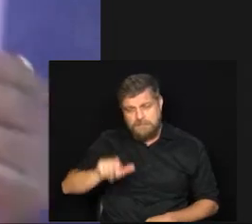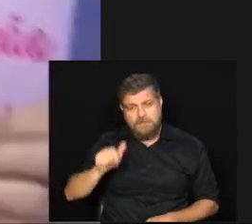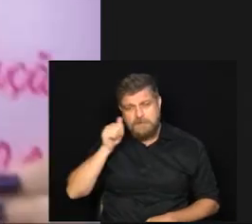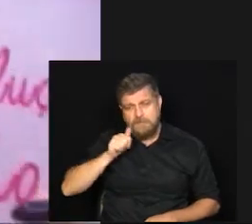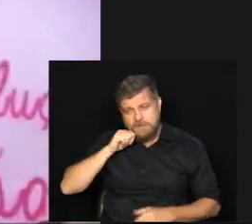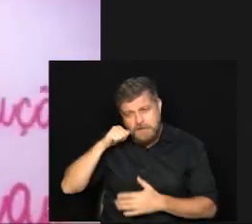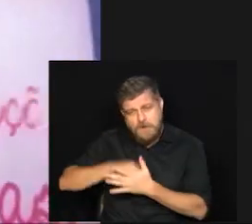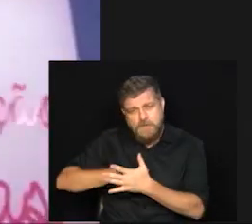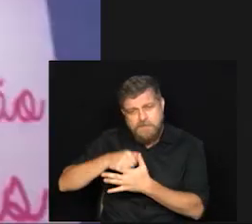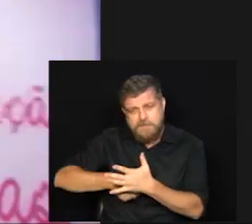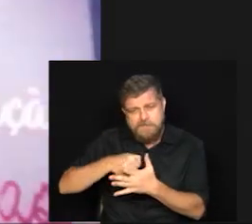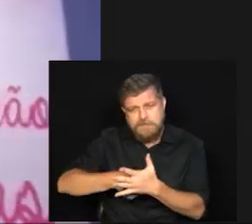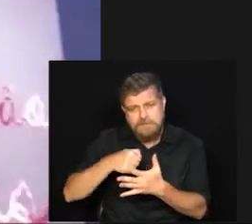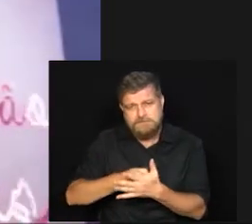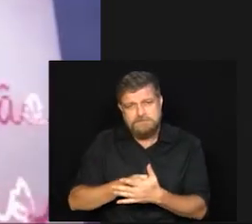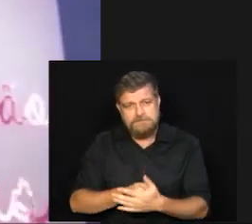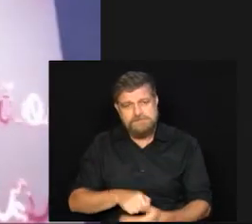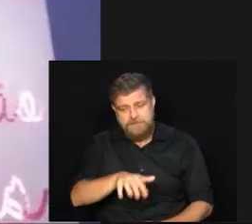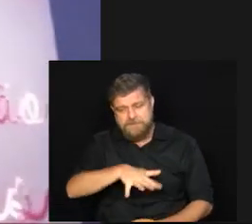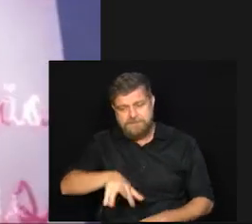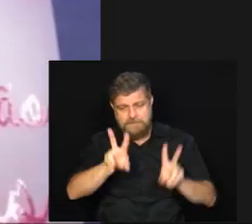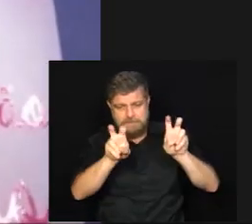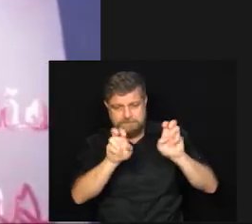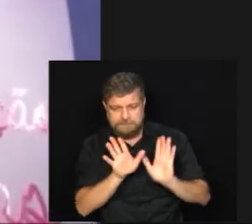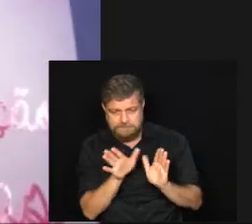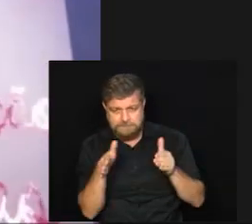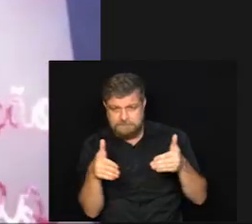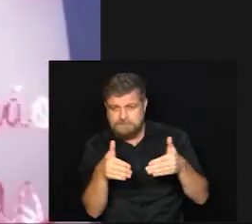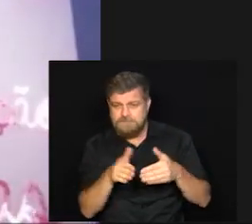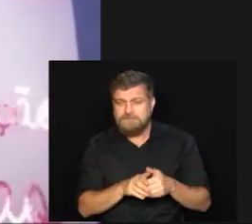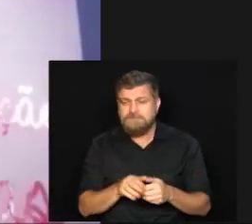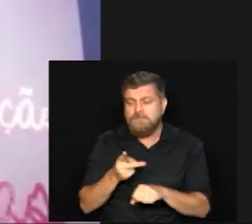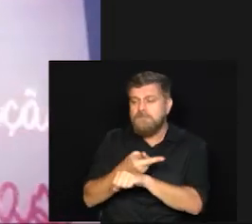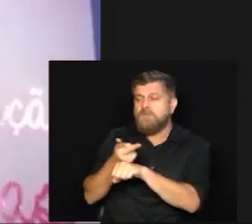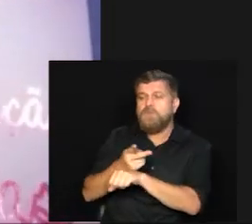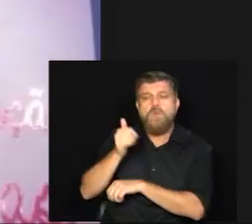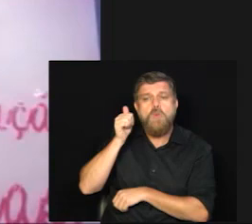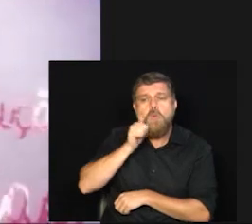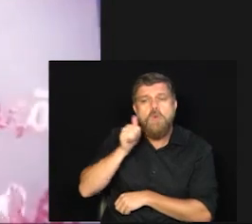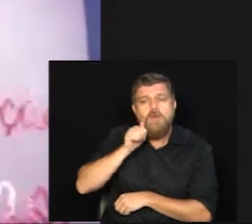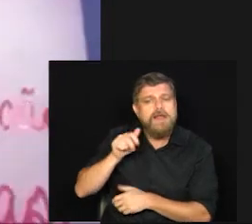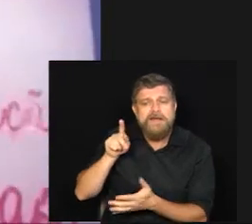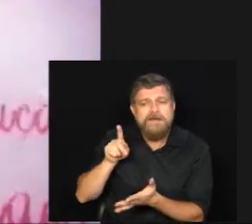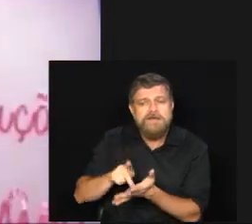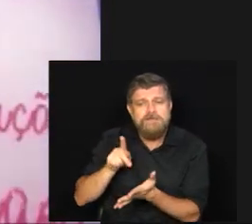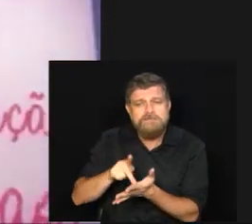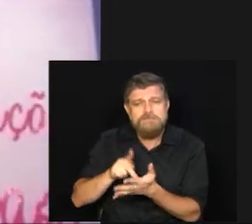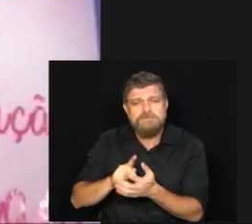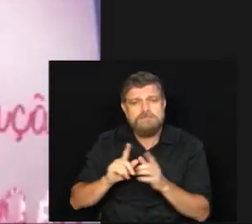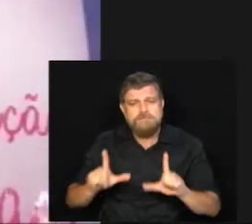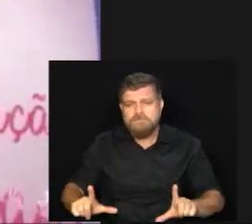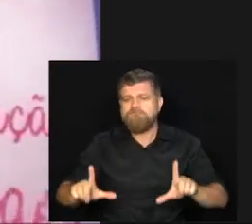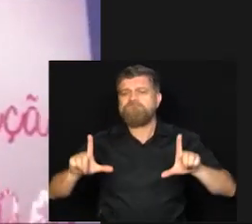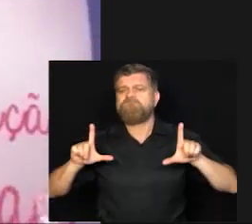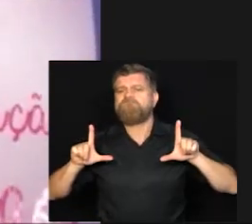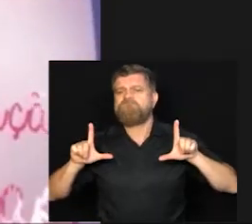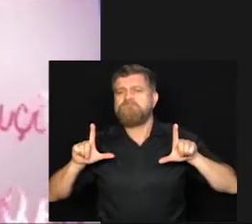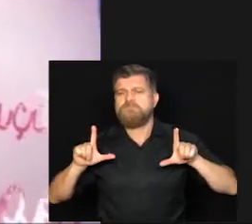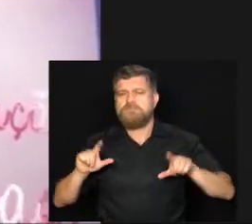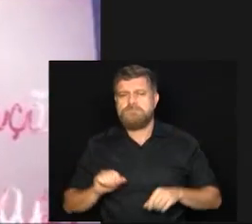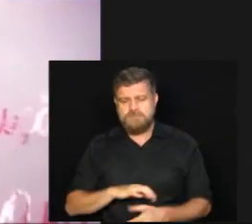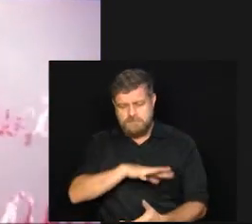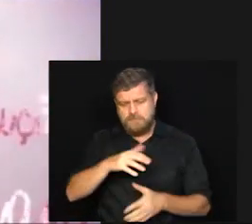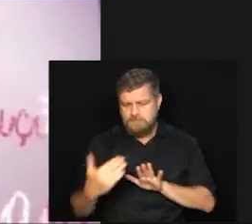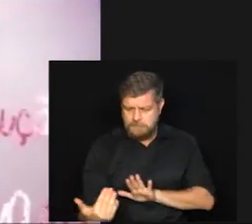nessa obra, a gente veio buscando mulheres que realmente dão a cara, sabe, para o mundo